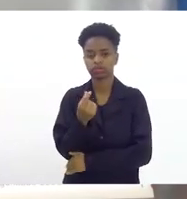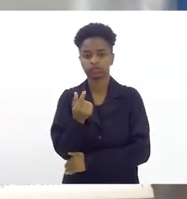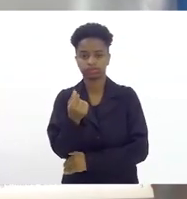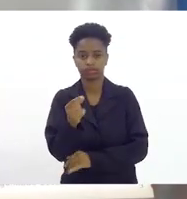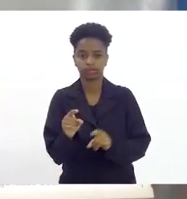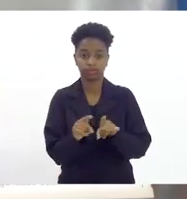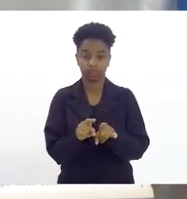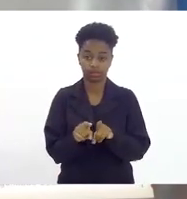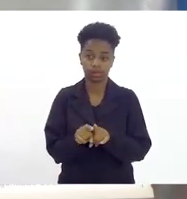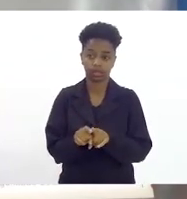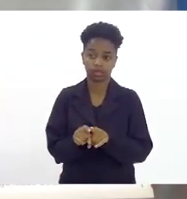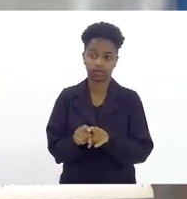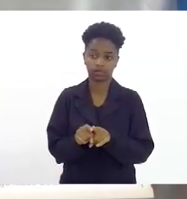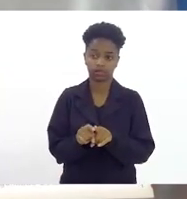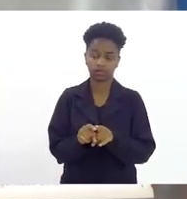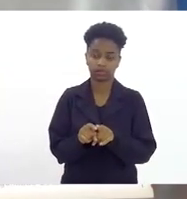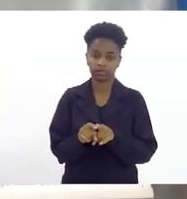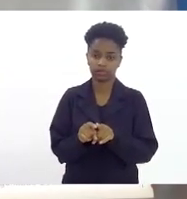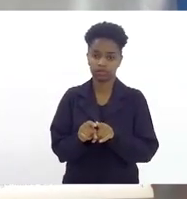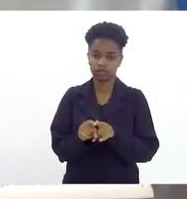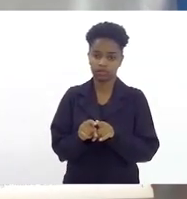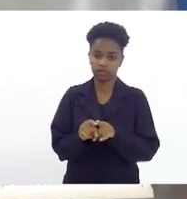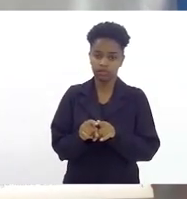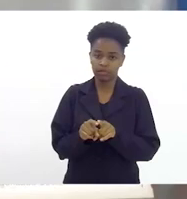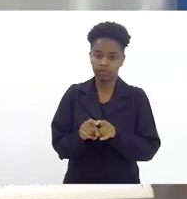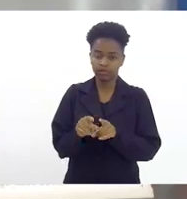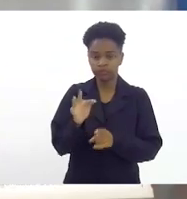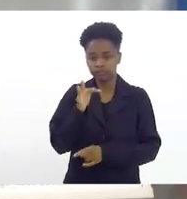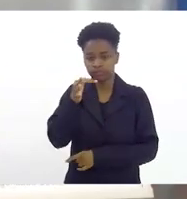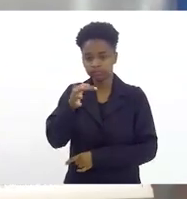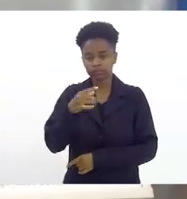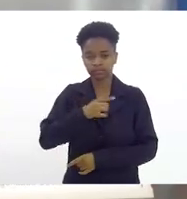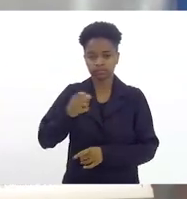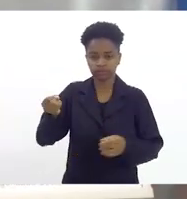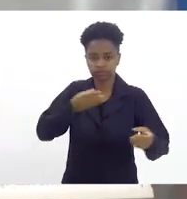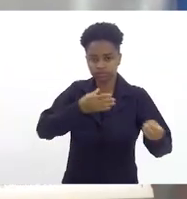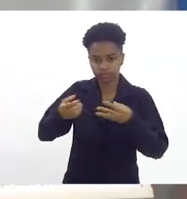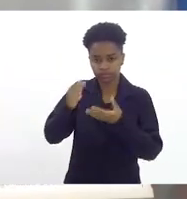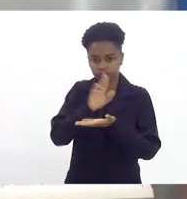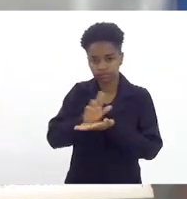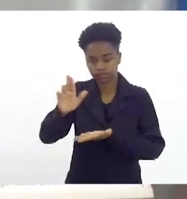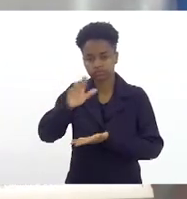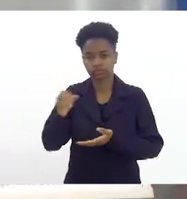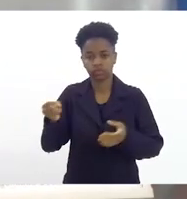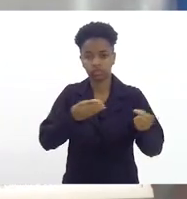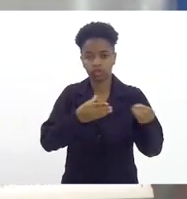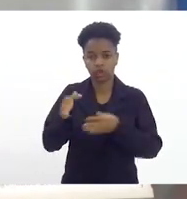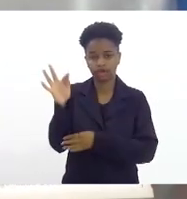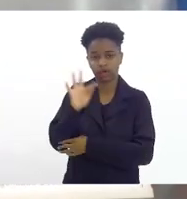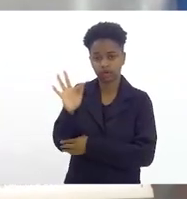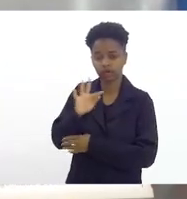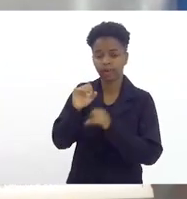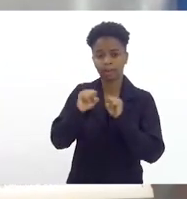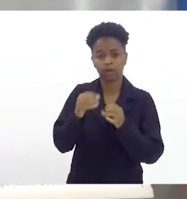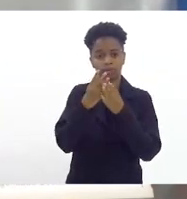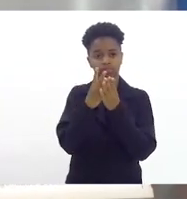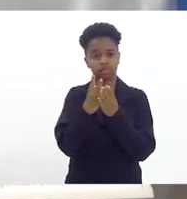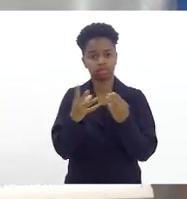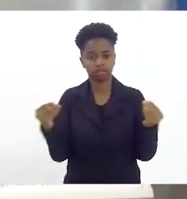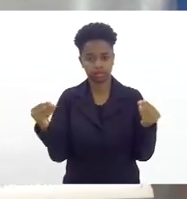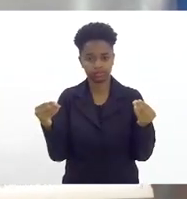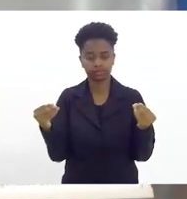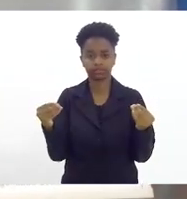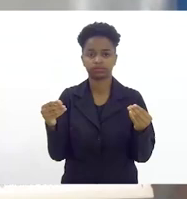como bem colocou o Dr Gilson mais Universidade mais conglomerados podem desaparecer podem deixar